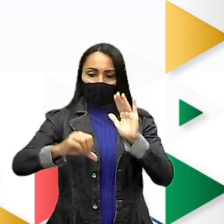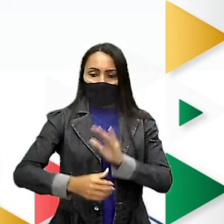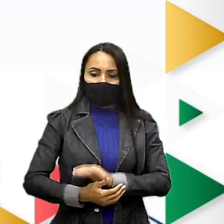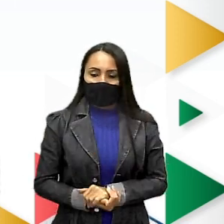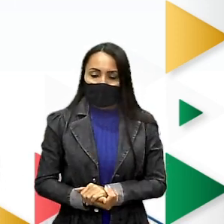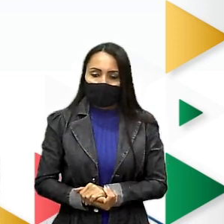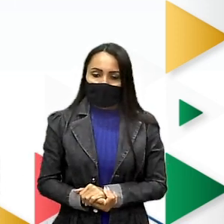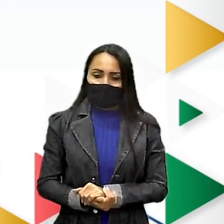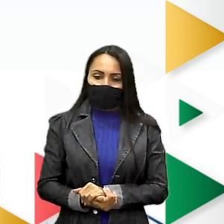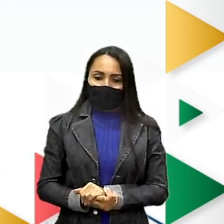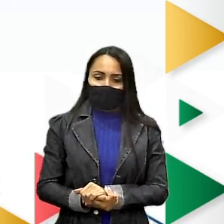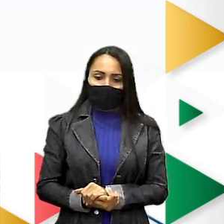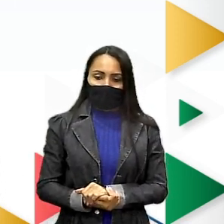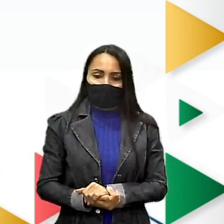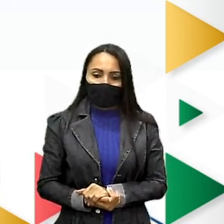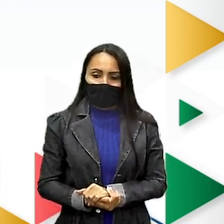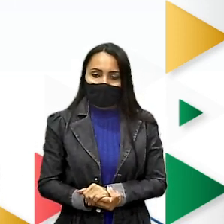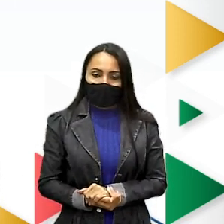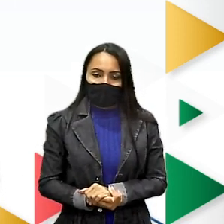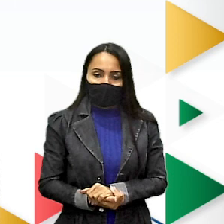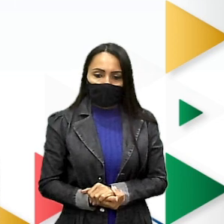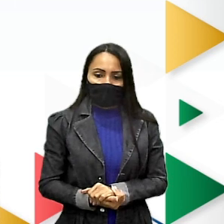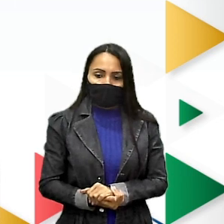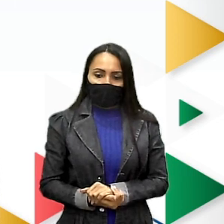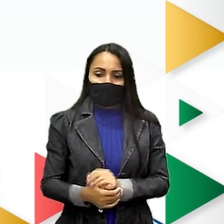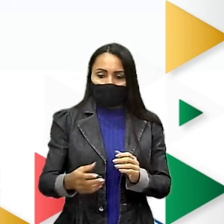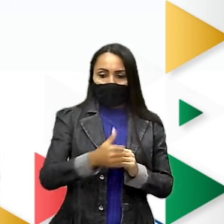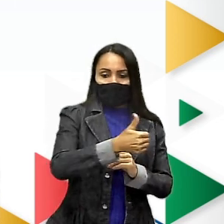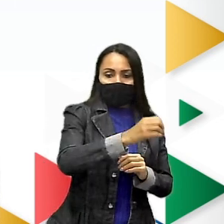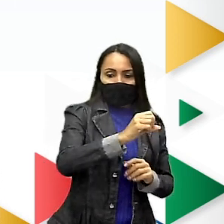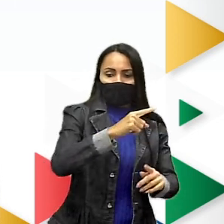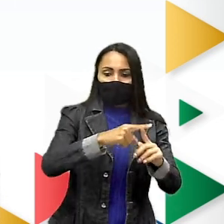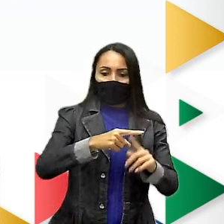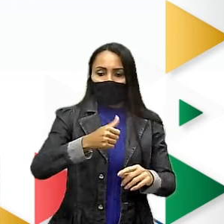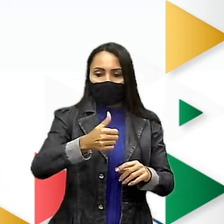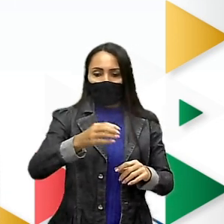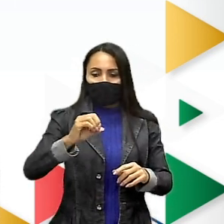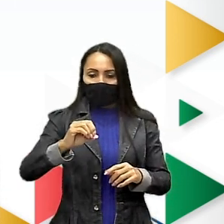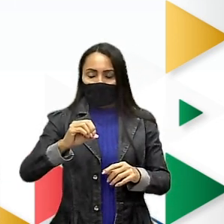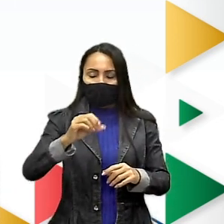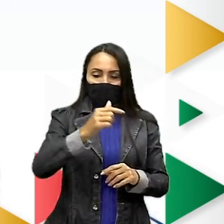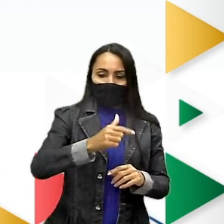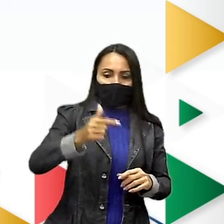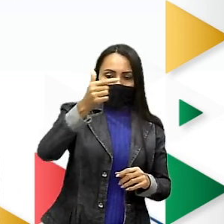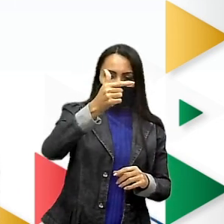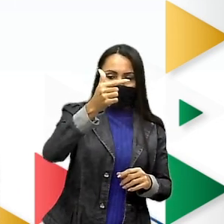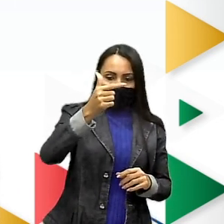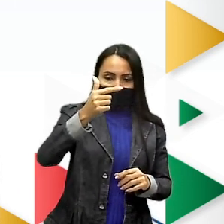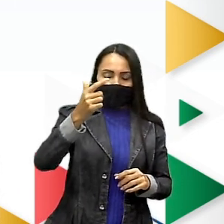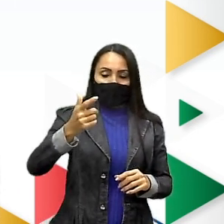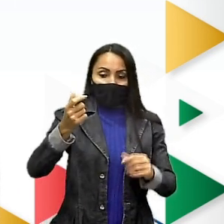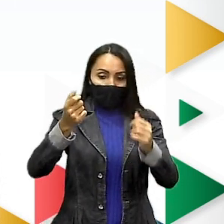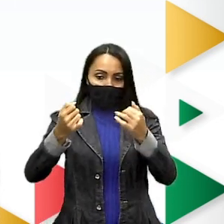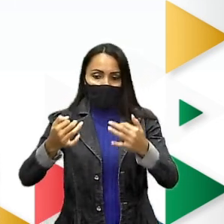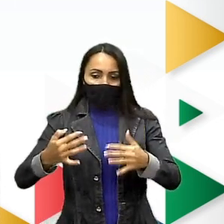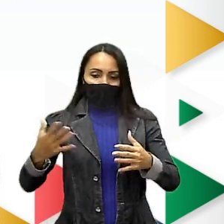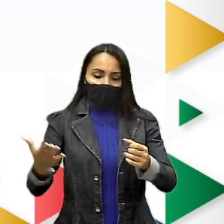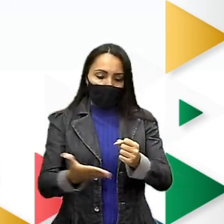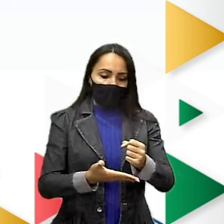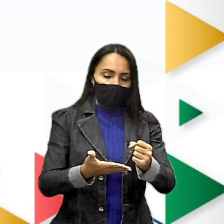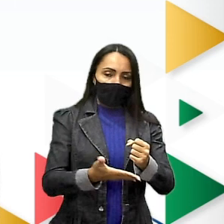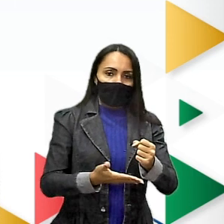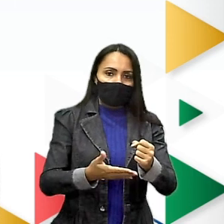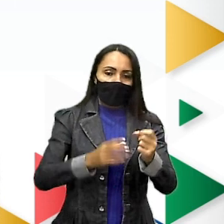esse número representa, ou seja, 10 vezes 10. O número de 2 está dizendo que a base é multiplicada